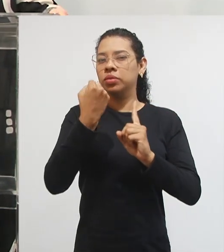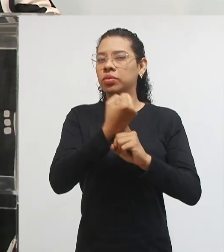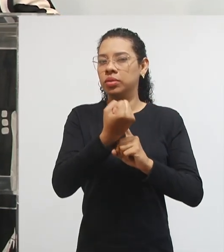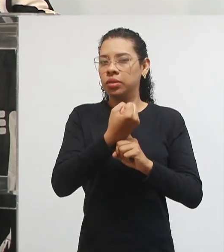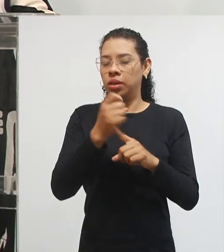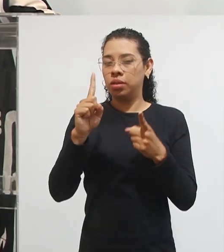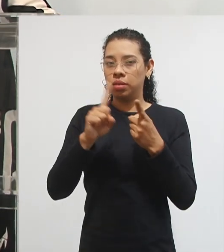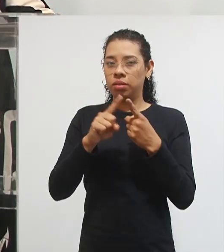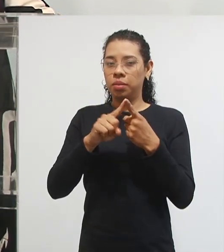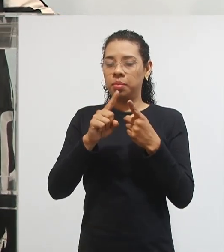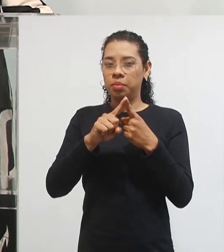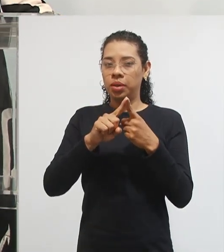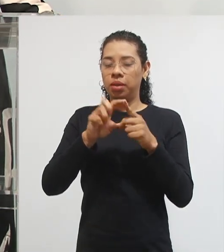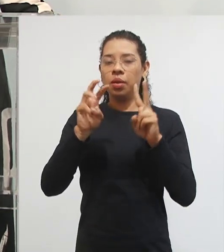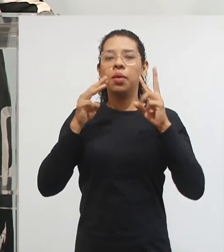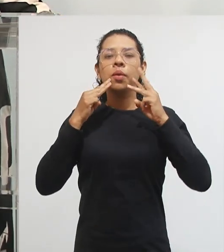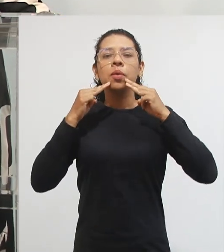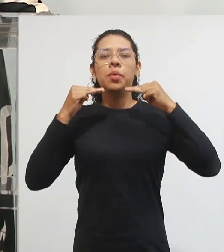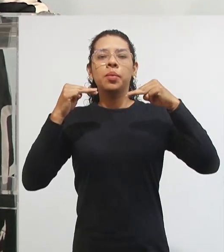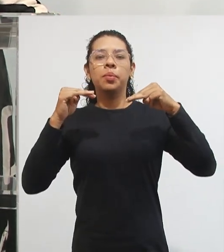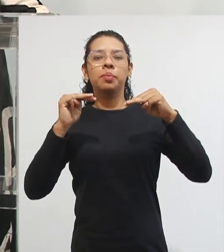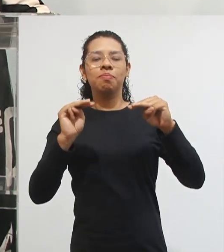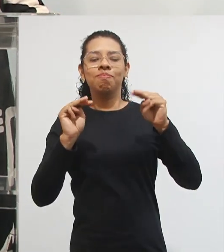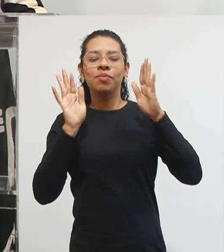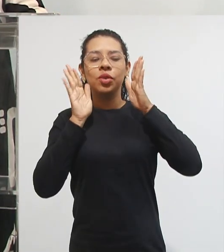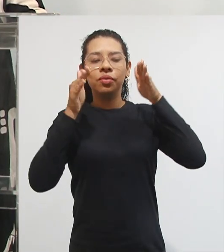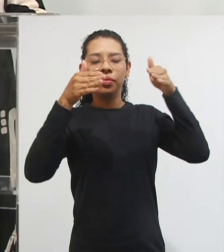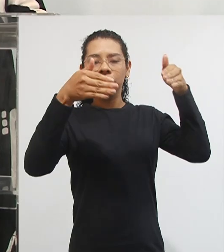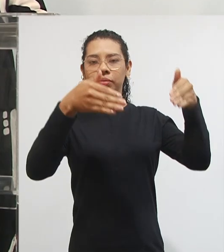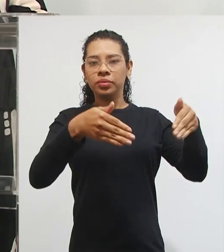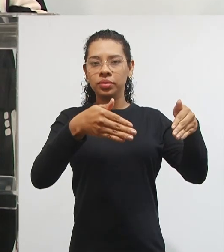nisso, que é chamado de marketing social, que é